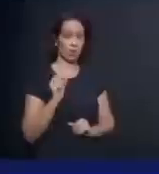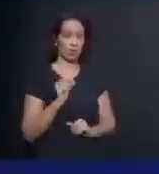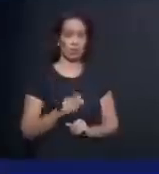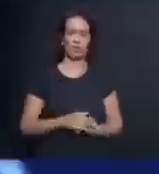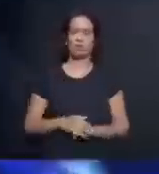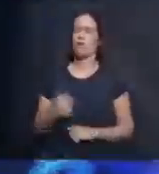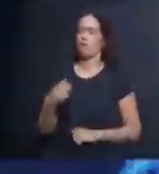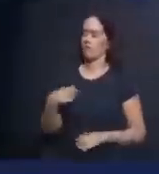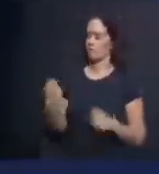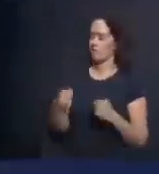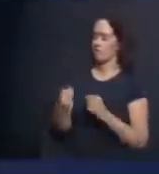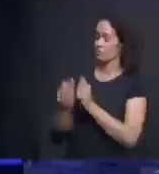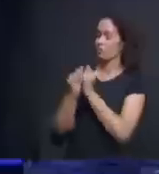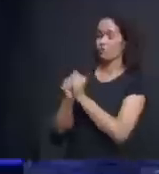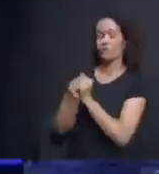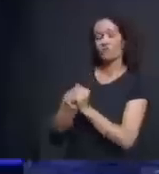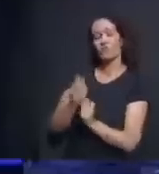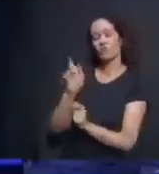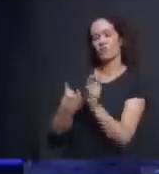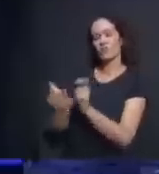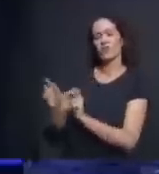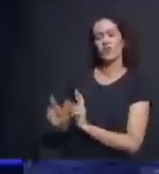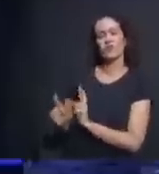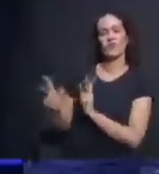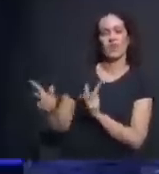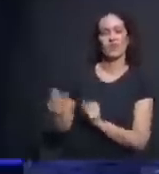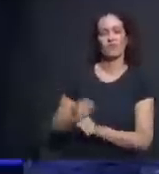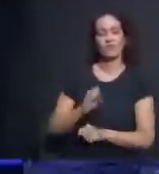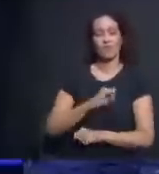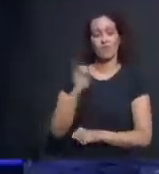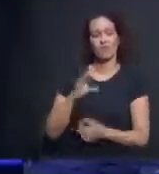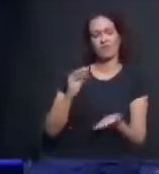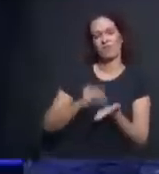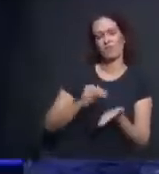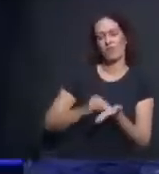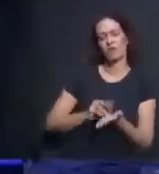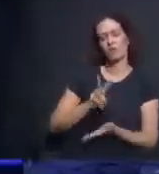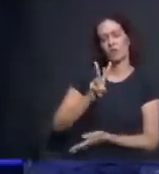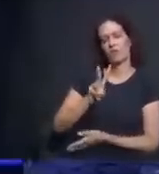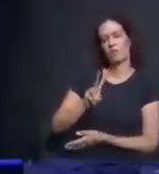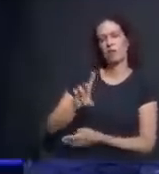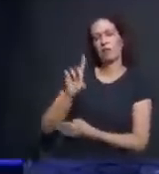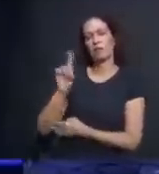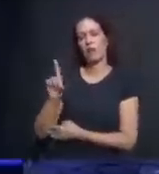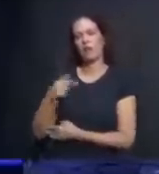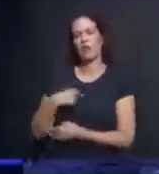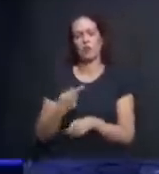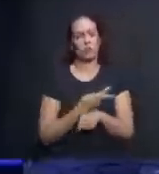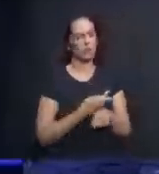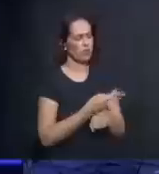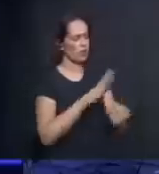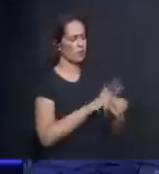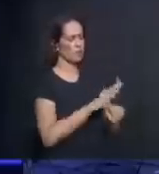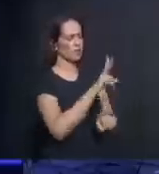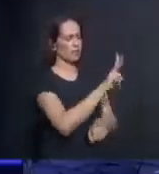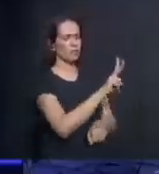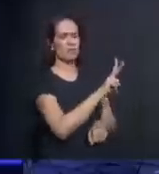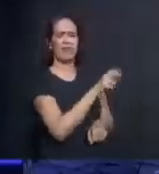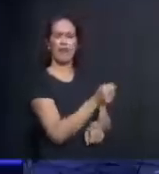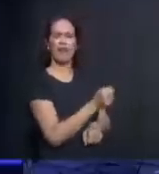sobra. Se eu tenho falta de vitamina D, eu não tenho que procurar mais vitamina A, senão eu vou vomitar a vitamina